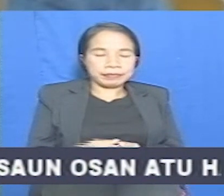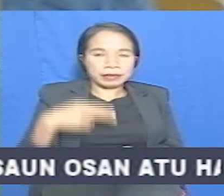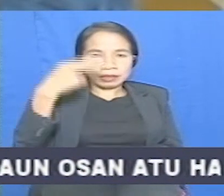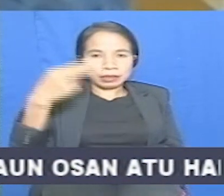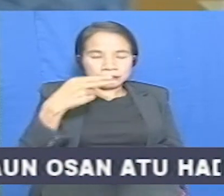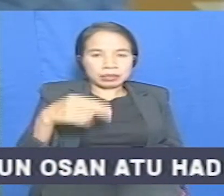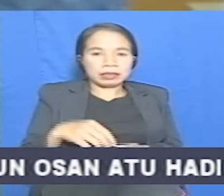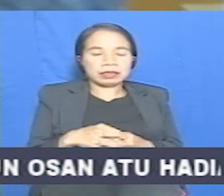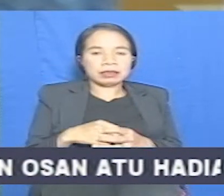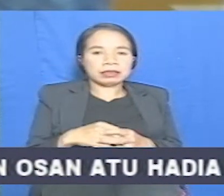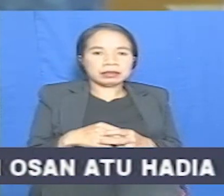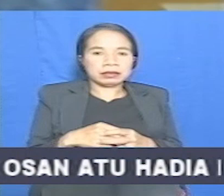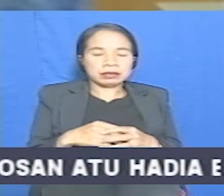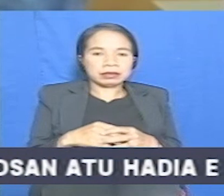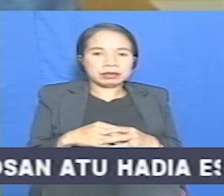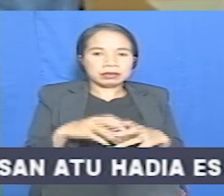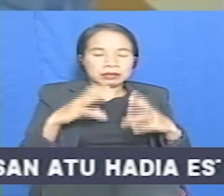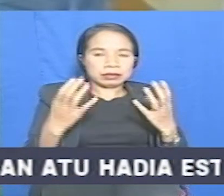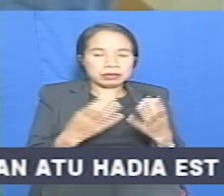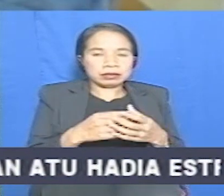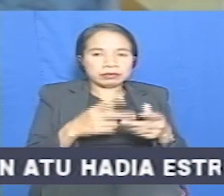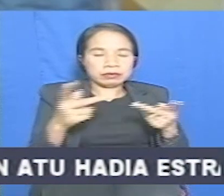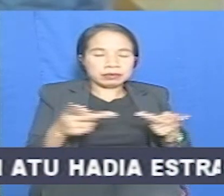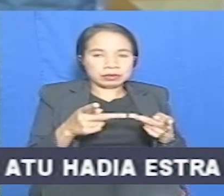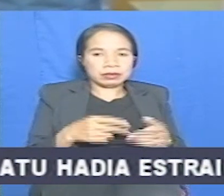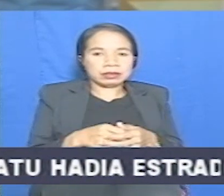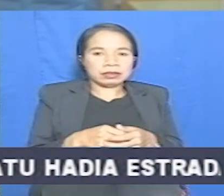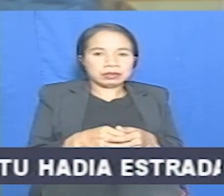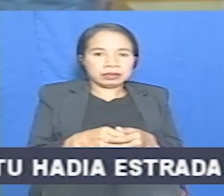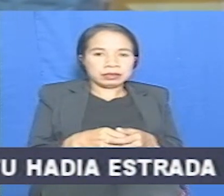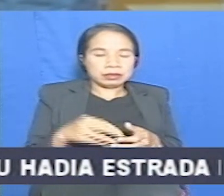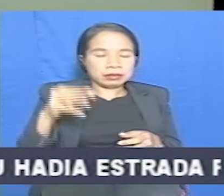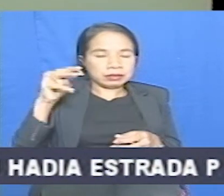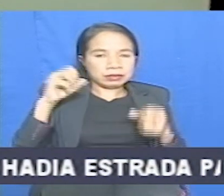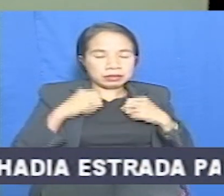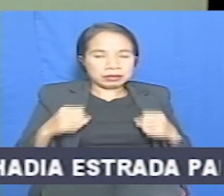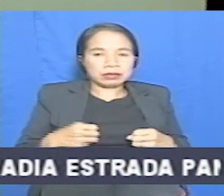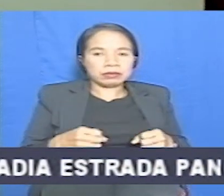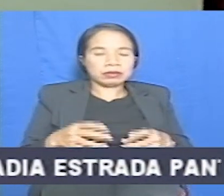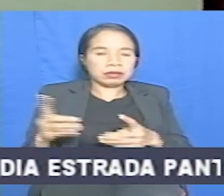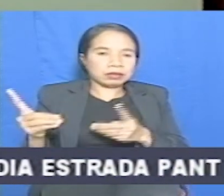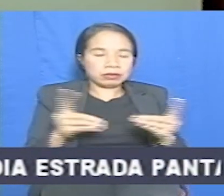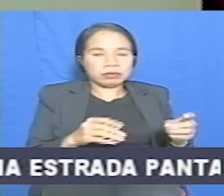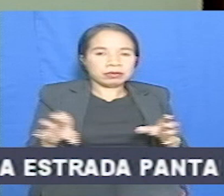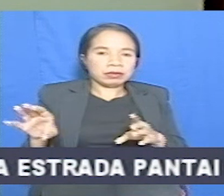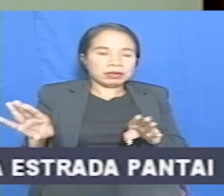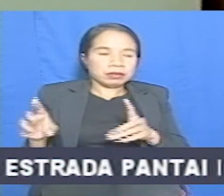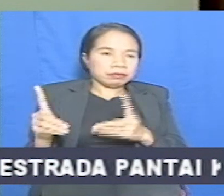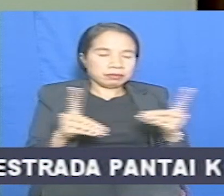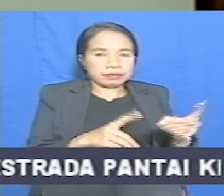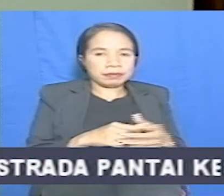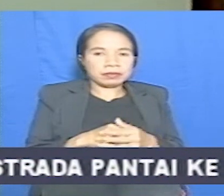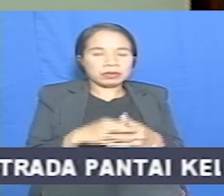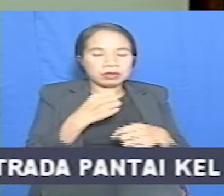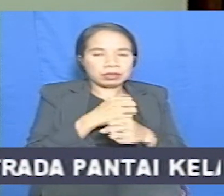Quinta-feira, no Centro Convenção dele, Ministério da Saúde, Liu Husi, Laboratório Nacional de Saúde, Rahu implementa antigen swab test. Onde foi a mostra